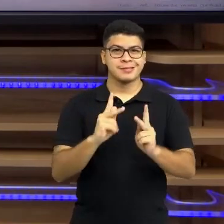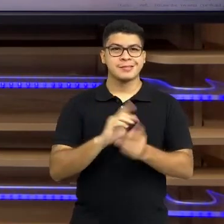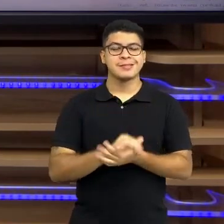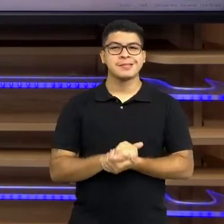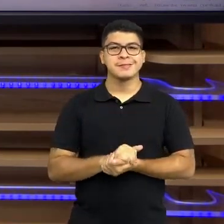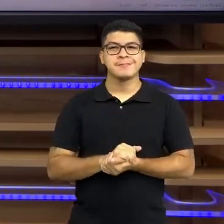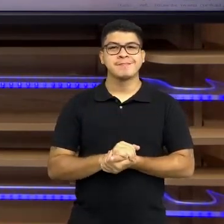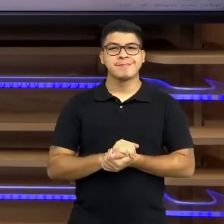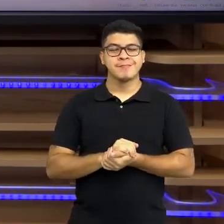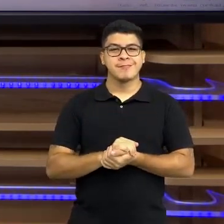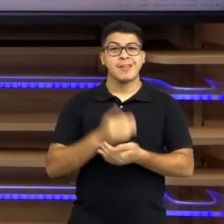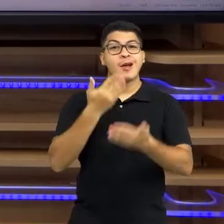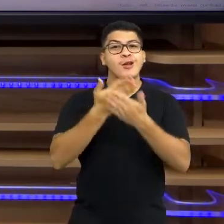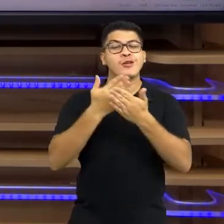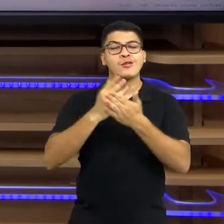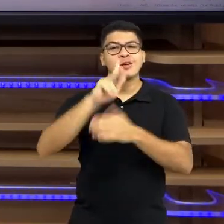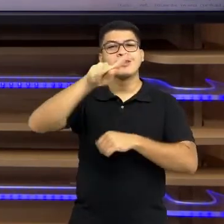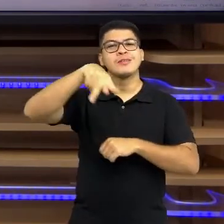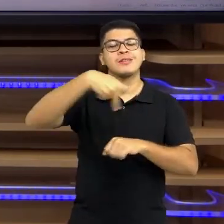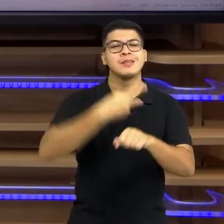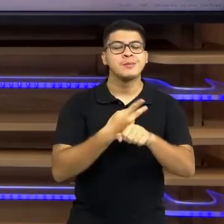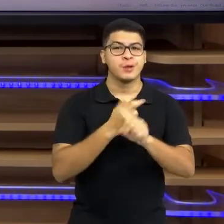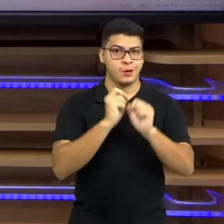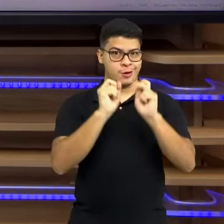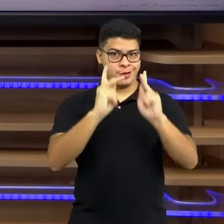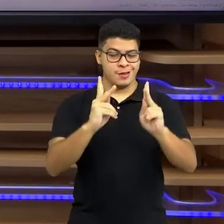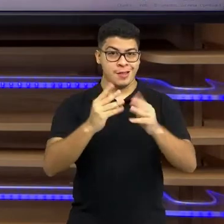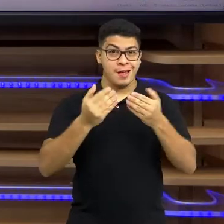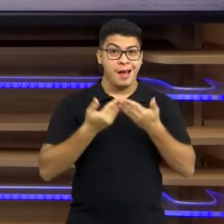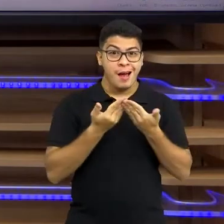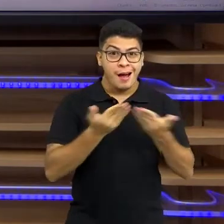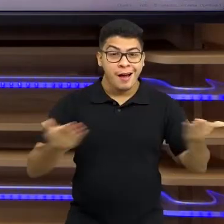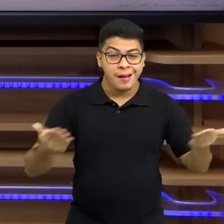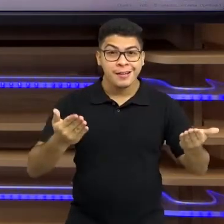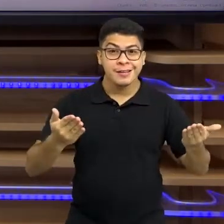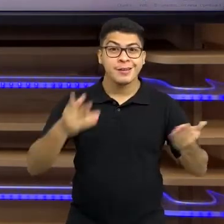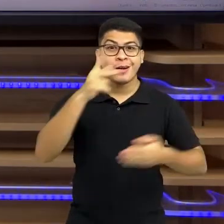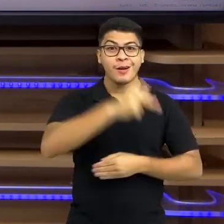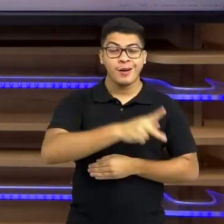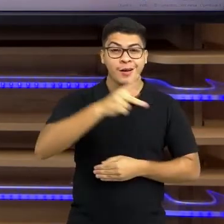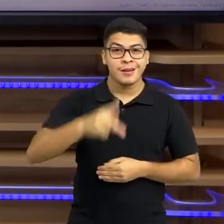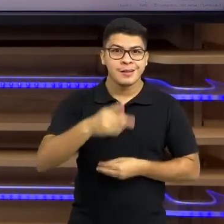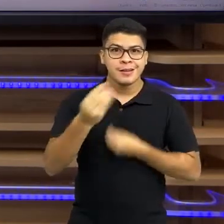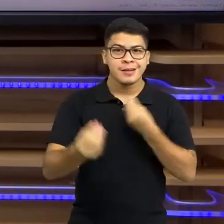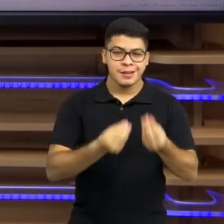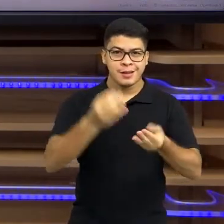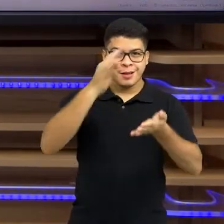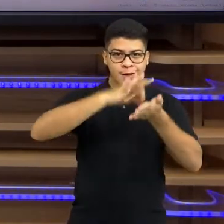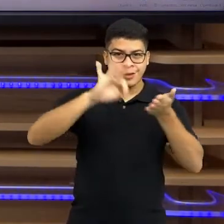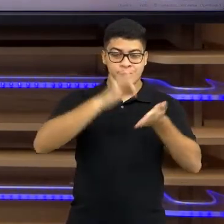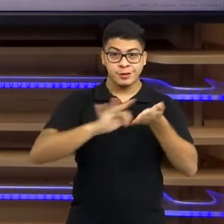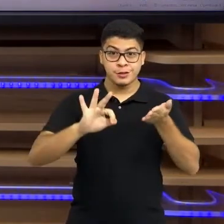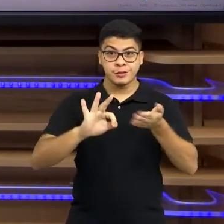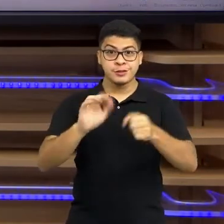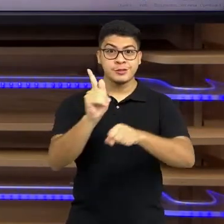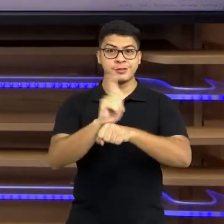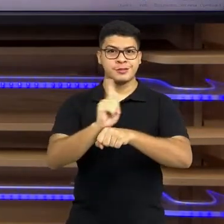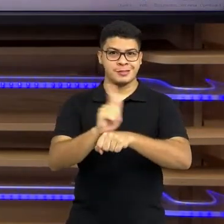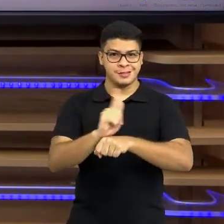nós vamos estudar logo mais. Perfeito? Vou deixar vocês agora com a correção do exercitando